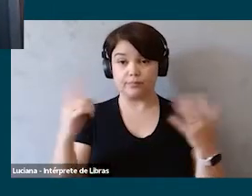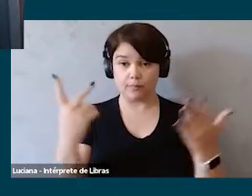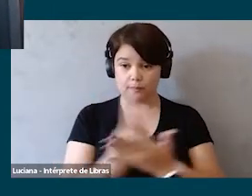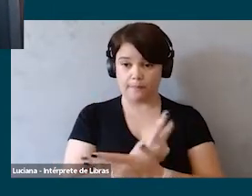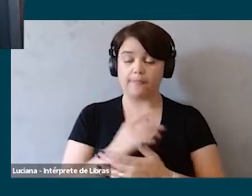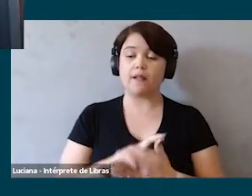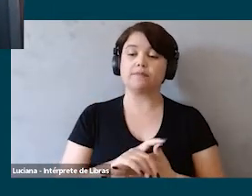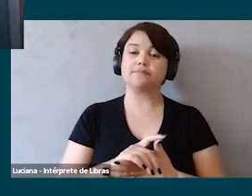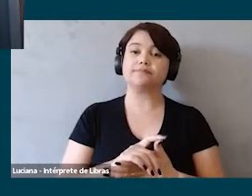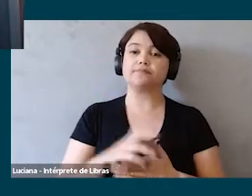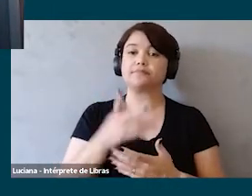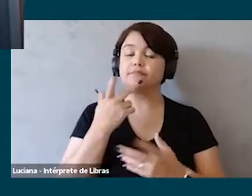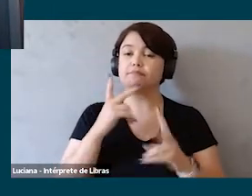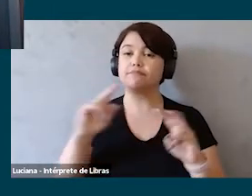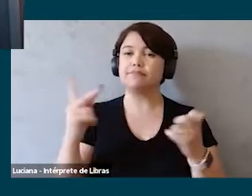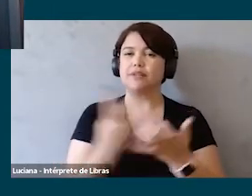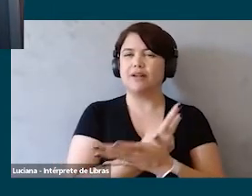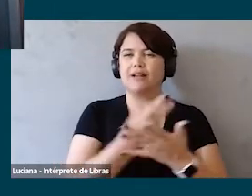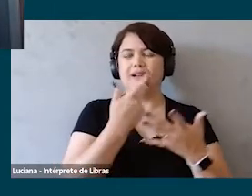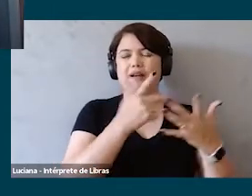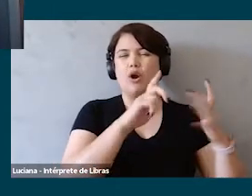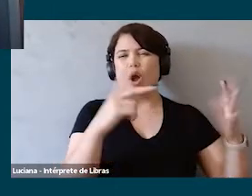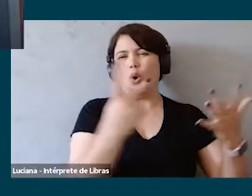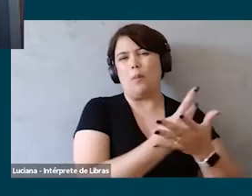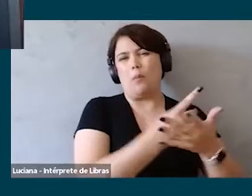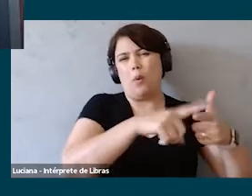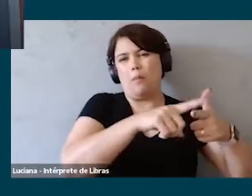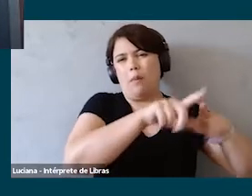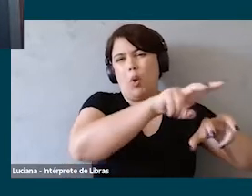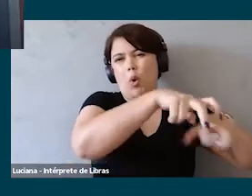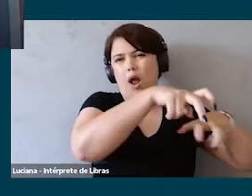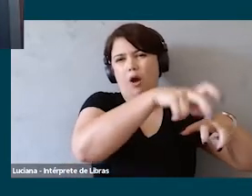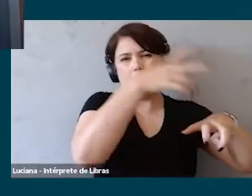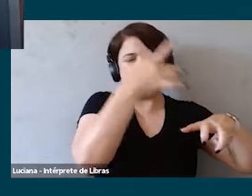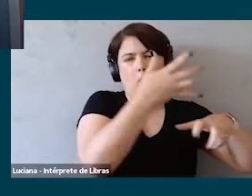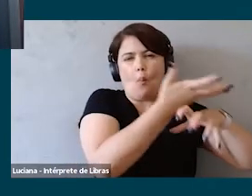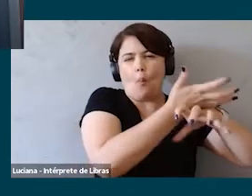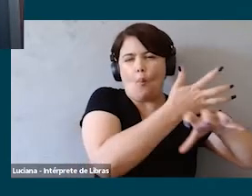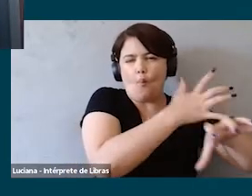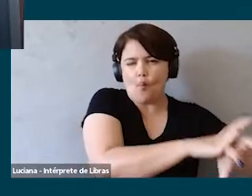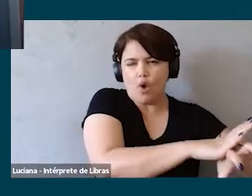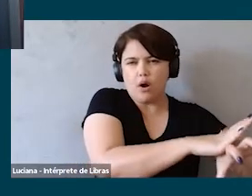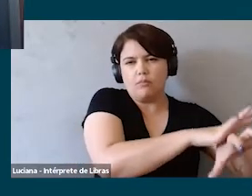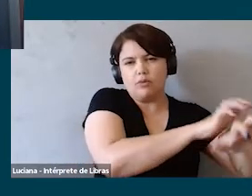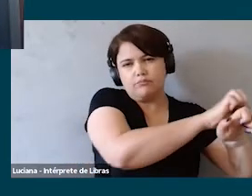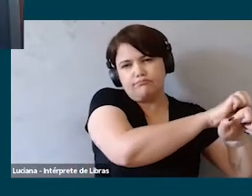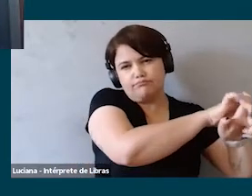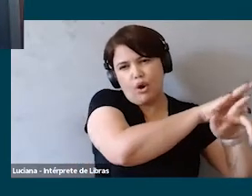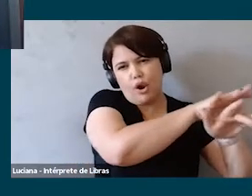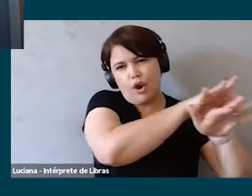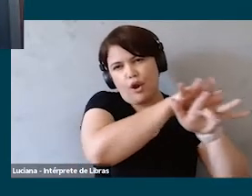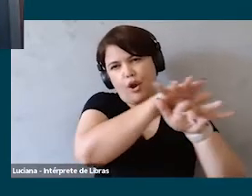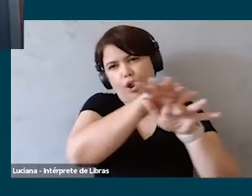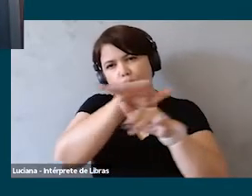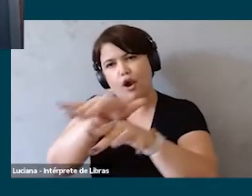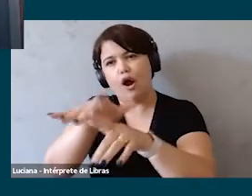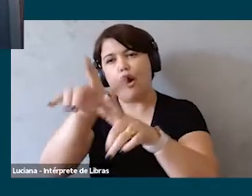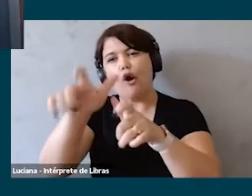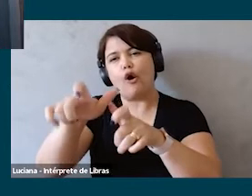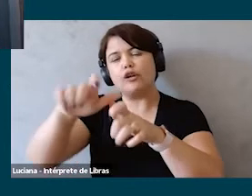porque você teve muito êxodo rural nas grandes secas que atingiram o Nordeste, e aí o pessoal, as pessoas